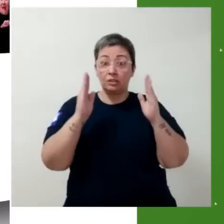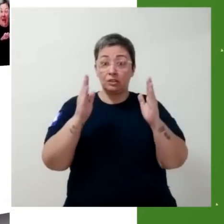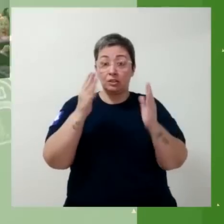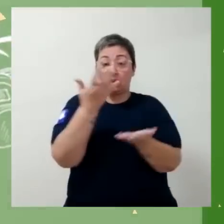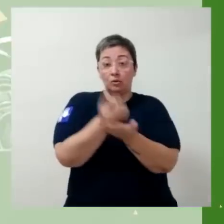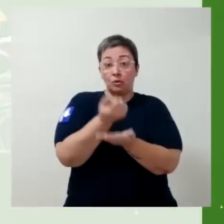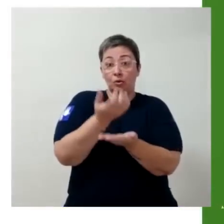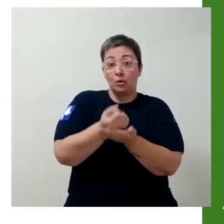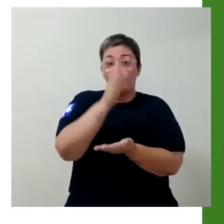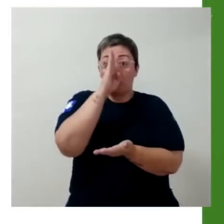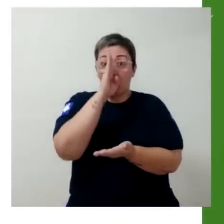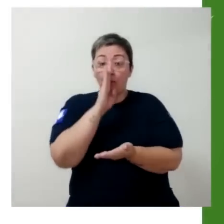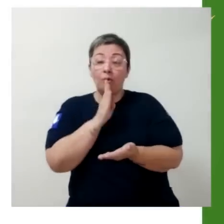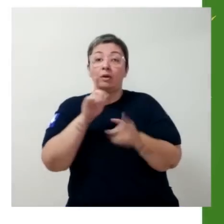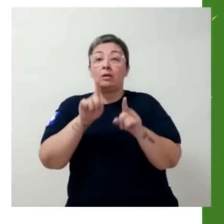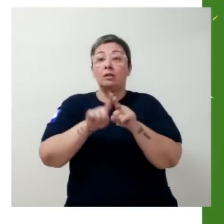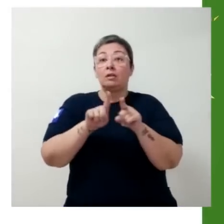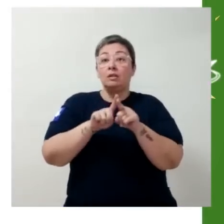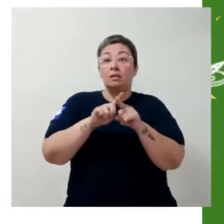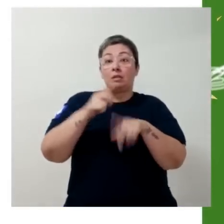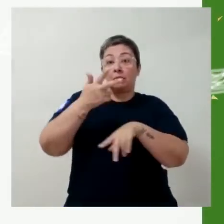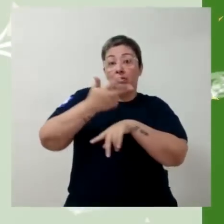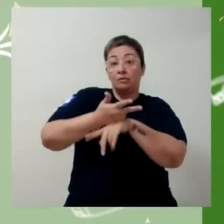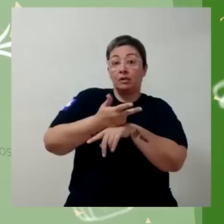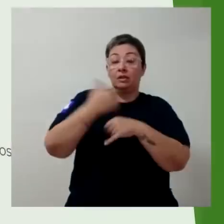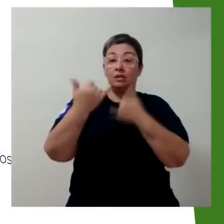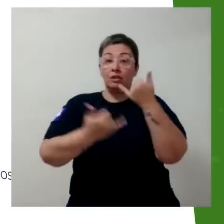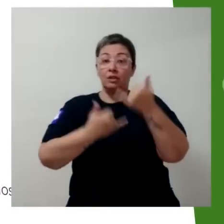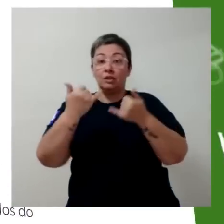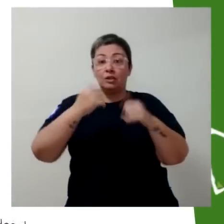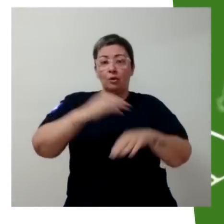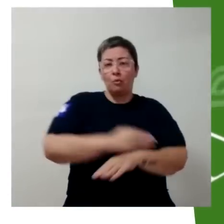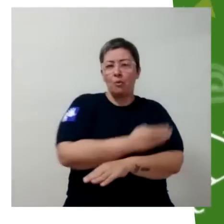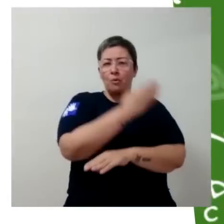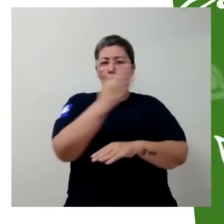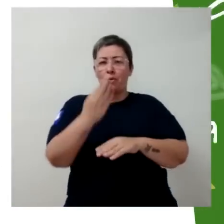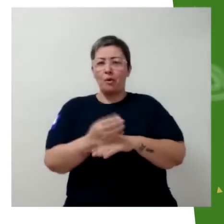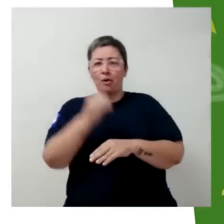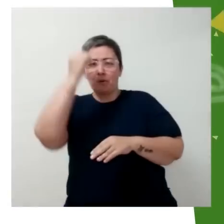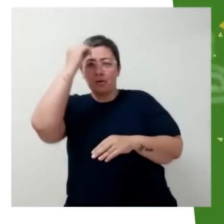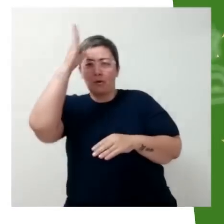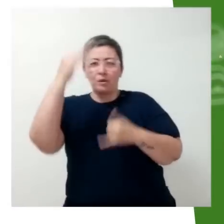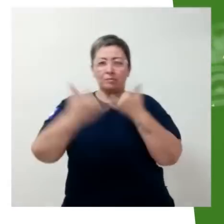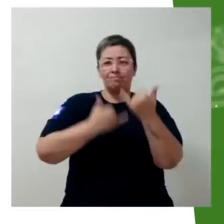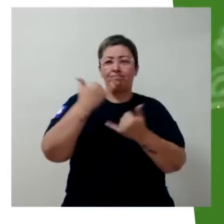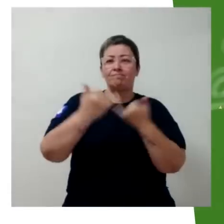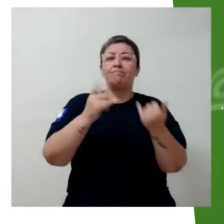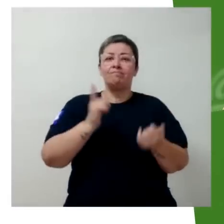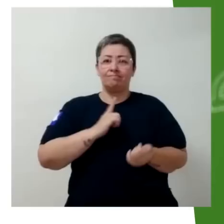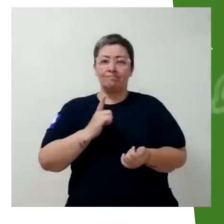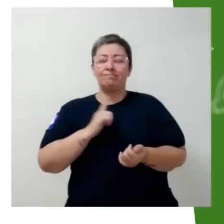baixar gratuitamente, além de vídeos e jogos para deixar seu dia repleto de conhecimento e diversão.